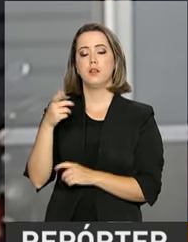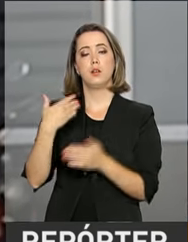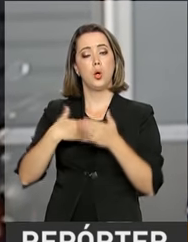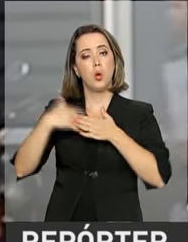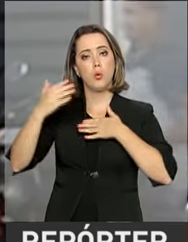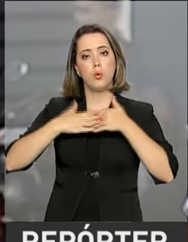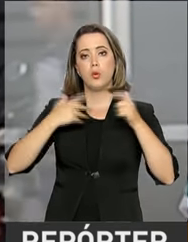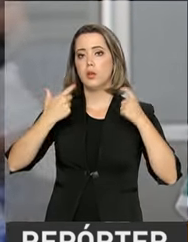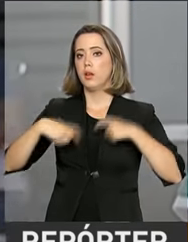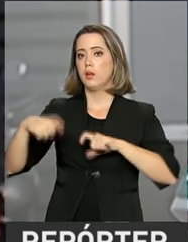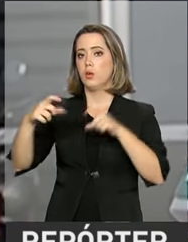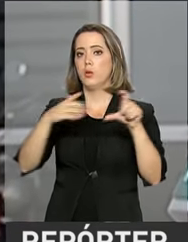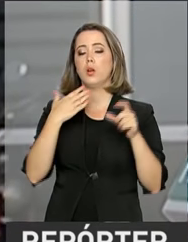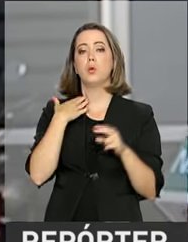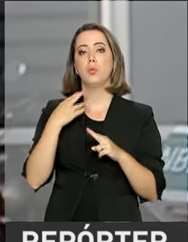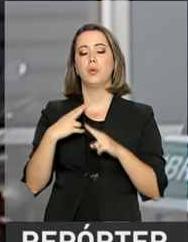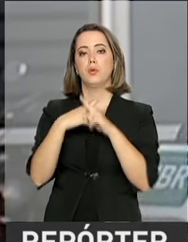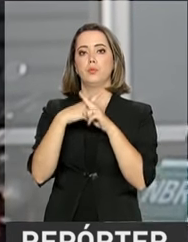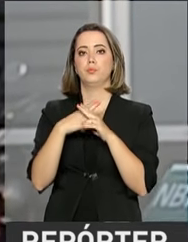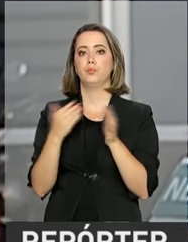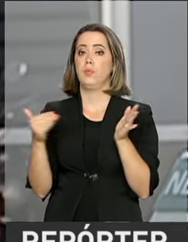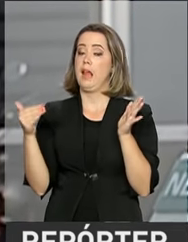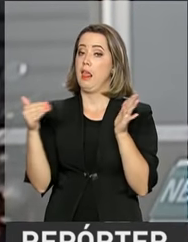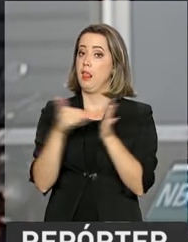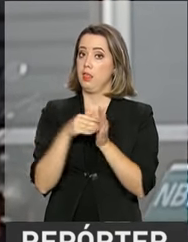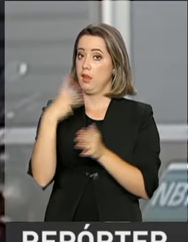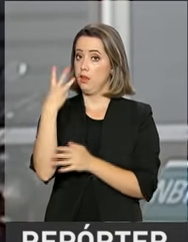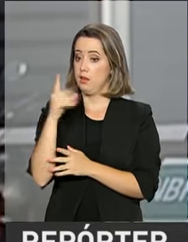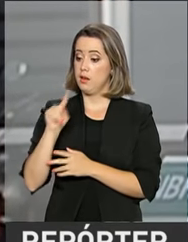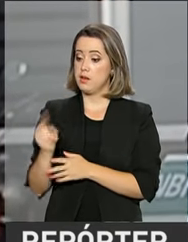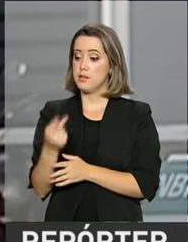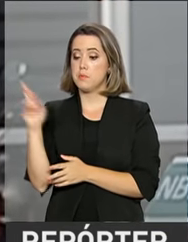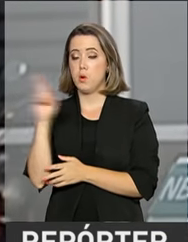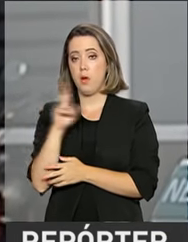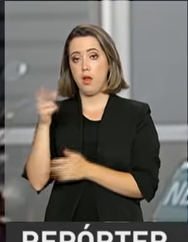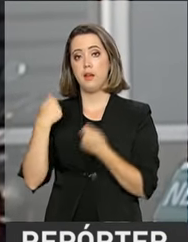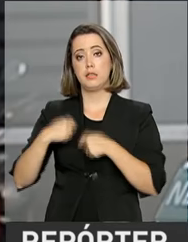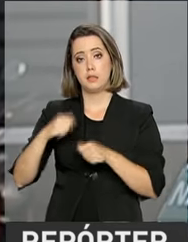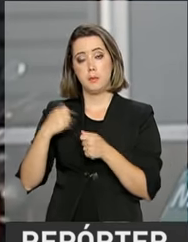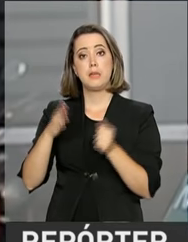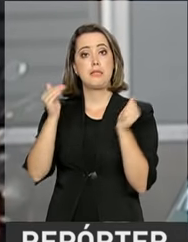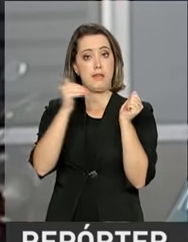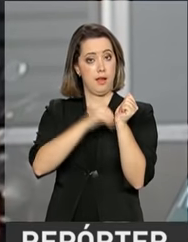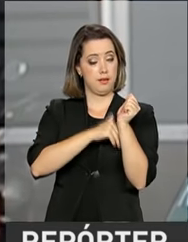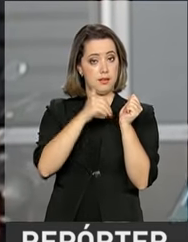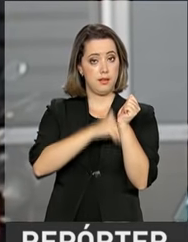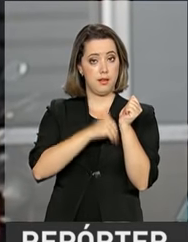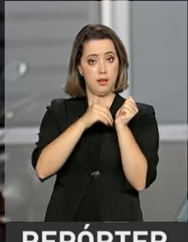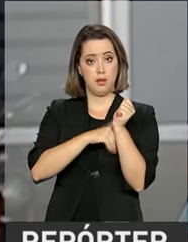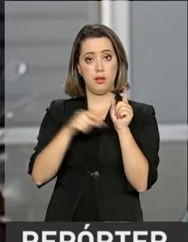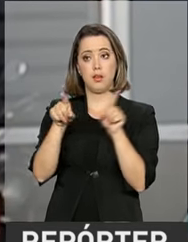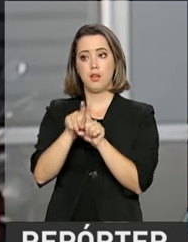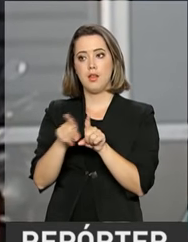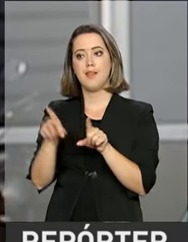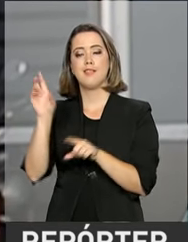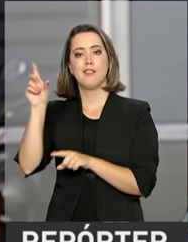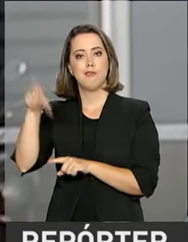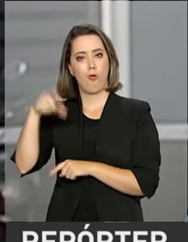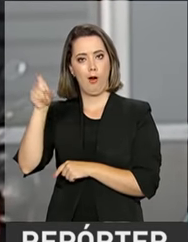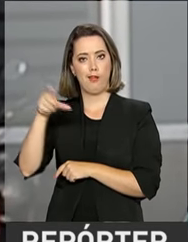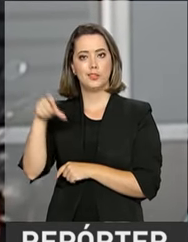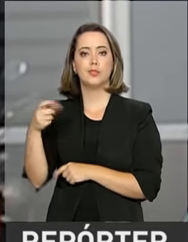de autoatendimento da caixa até 3 mil reais ele precisa dar senha do cartão de cidadão é o cartão do cidadão